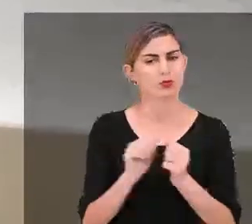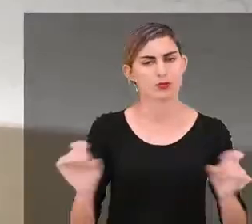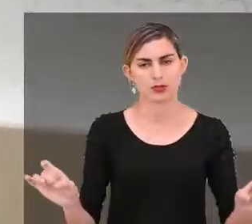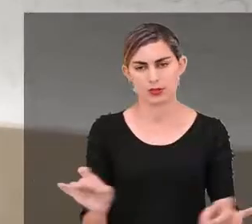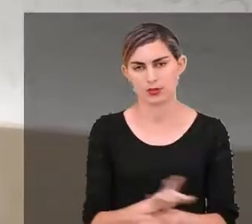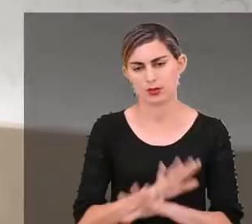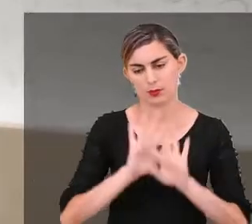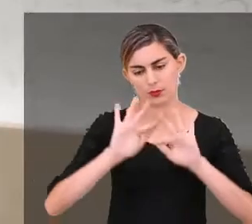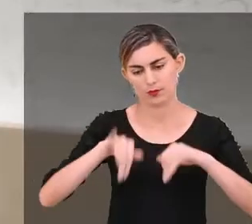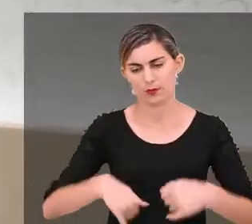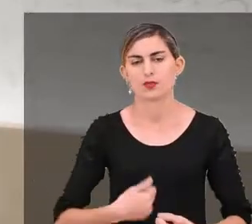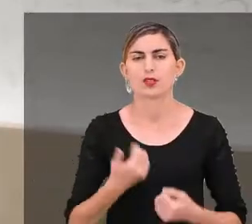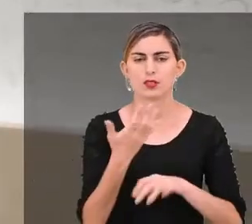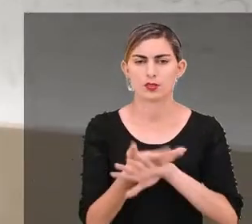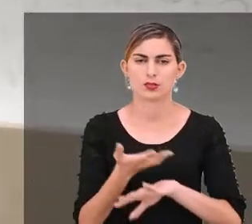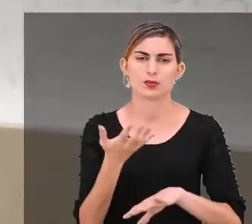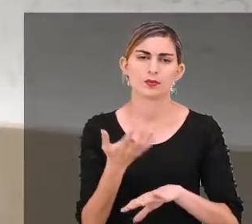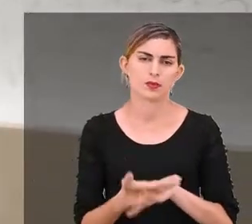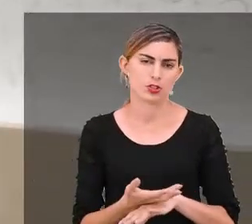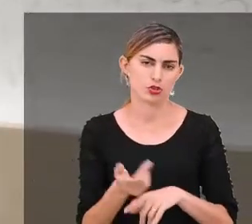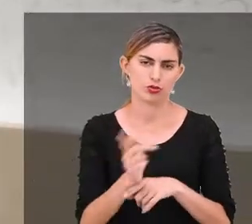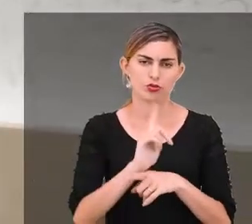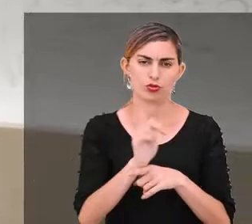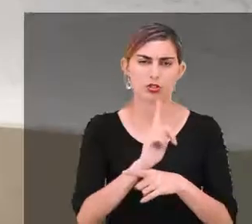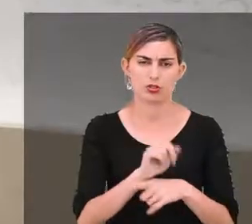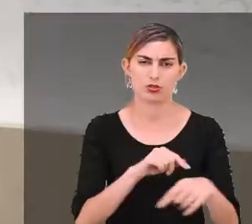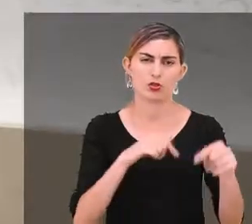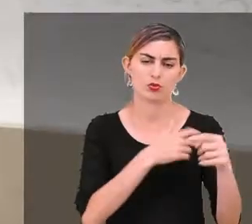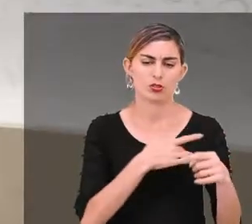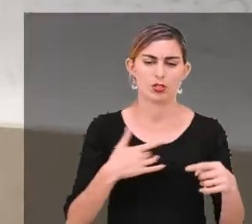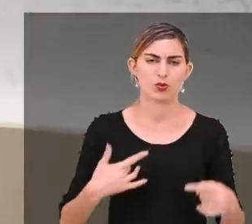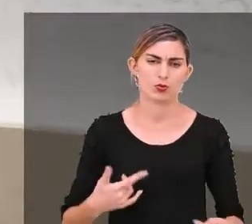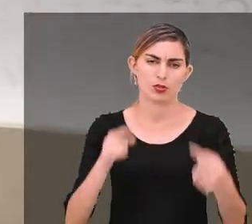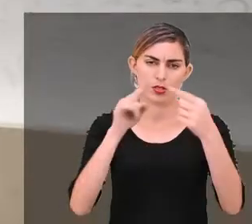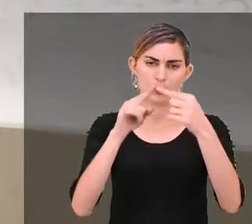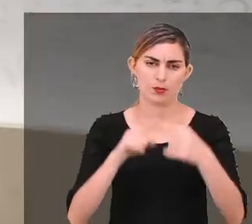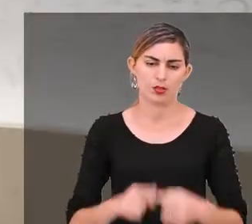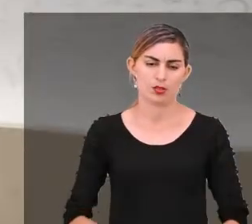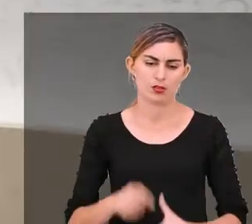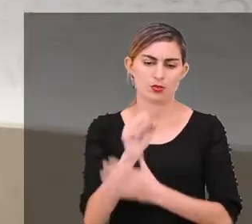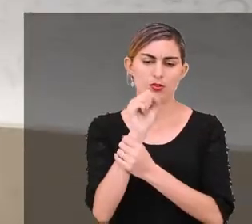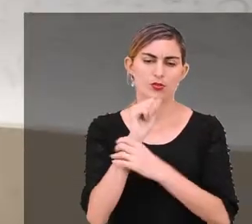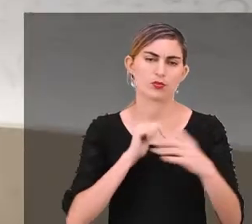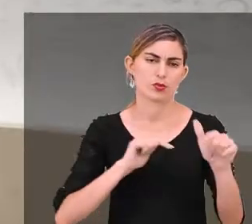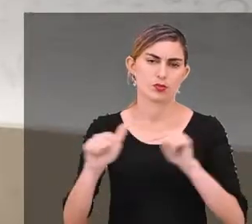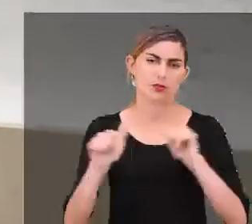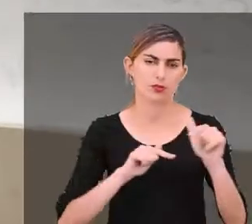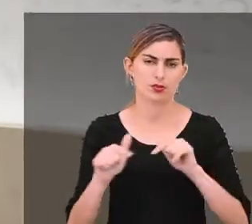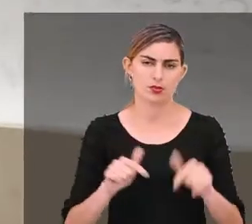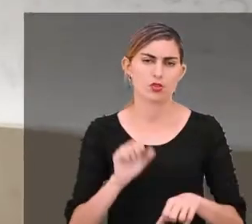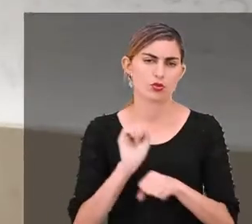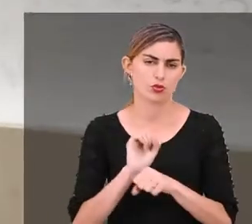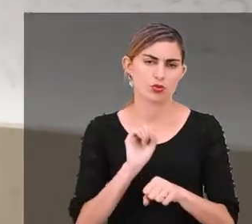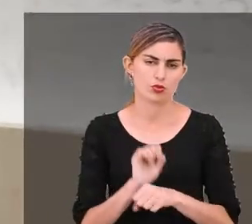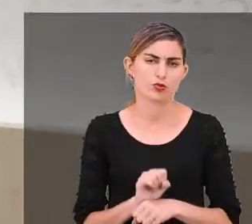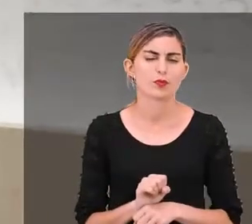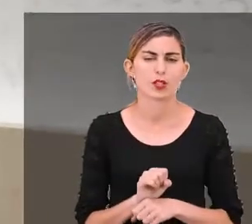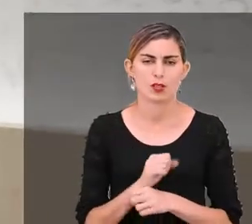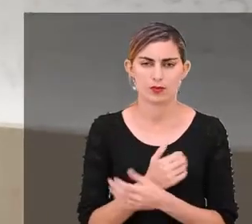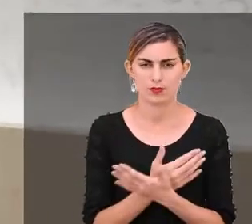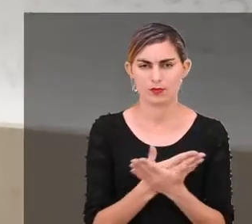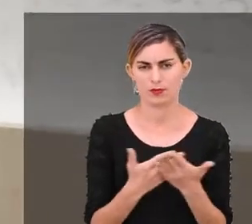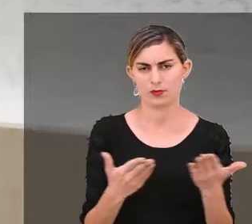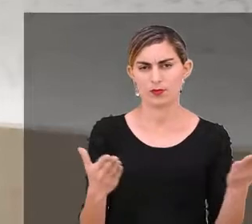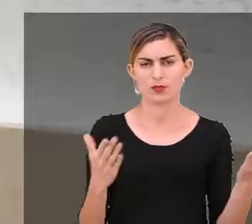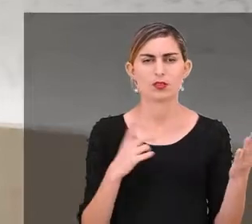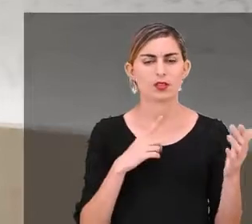aqui encerrando a nossa disciplina de Gestão e Saúde aplicada à segurança do trabalho. Espero